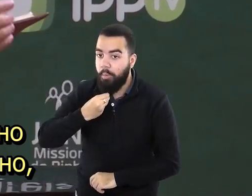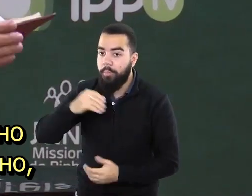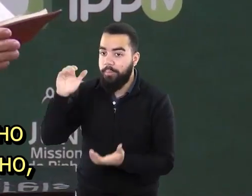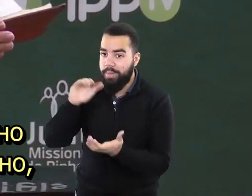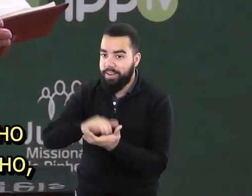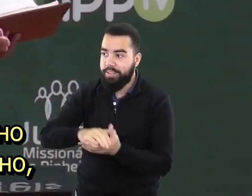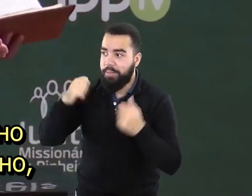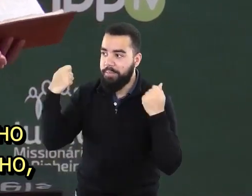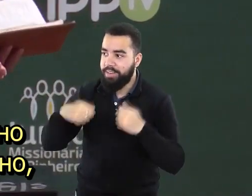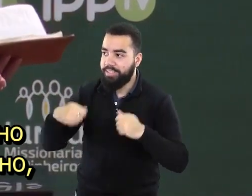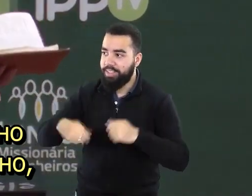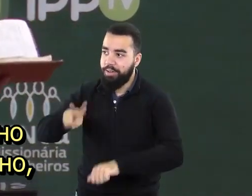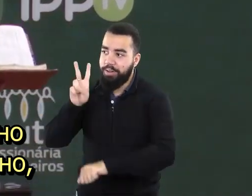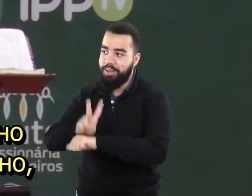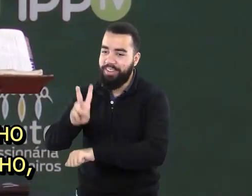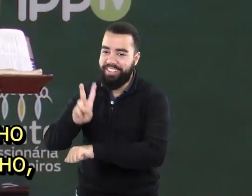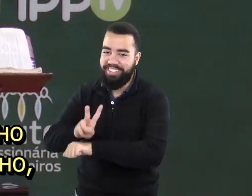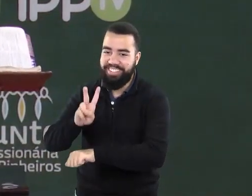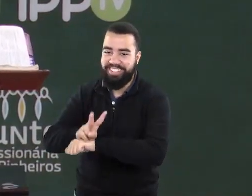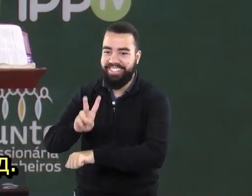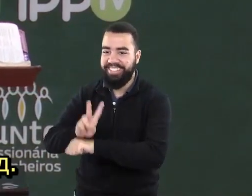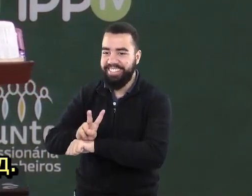3,7, com dignidade,